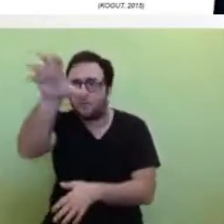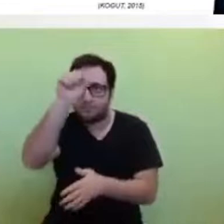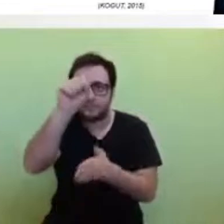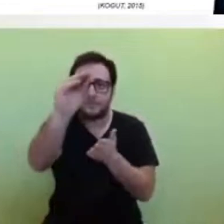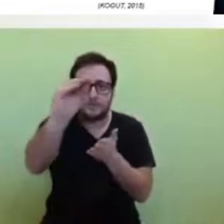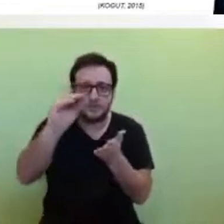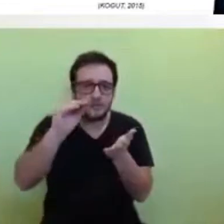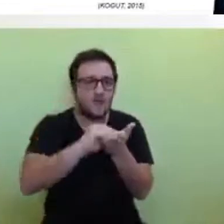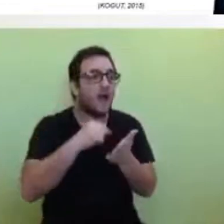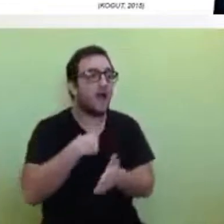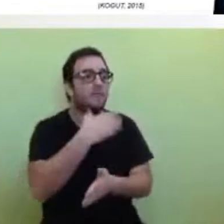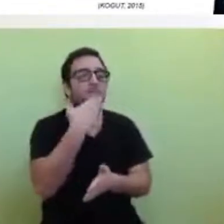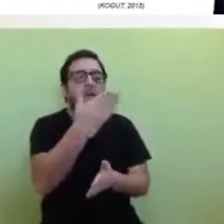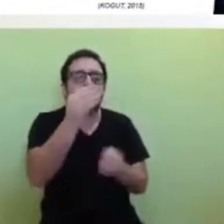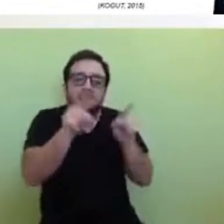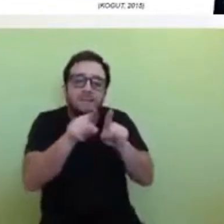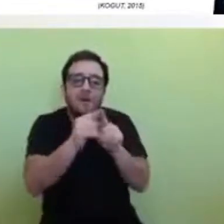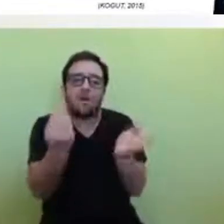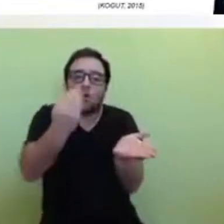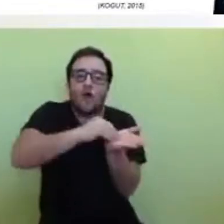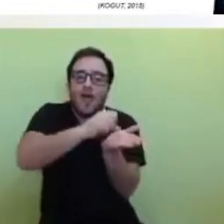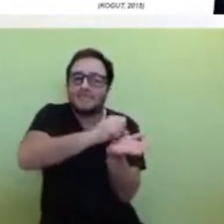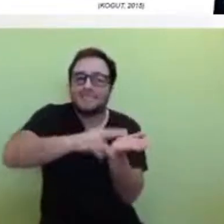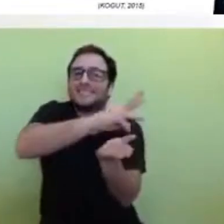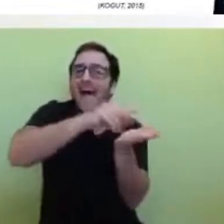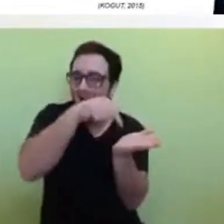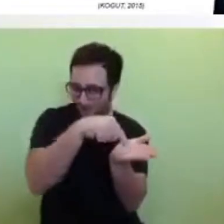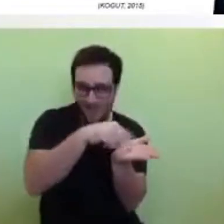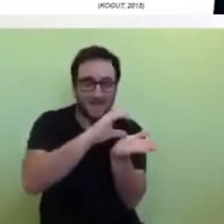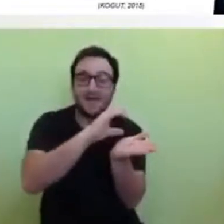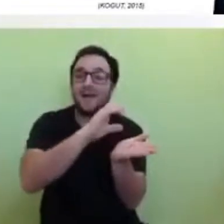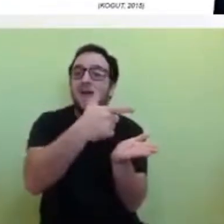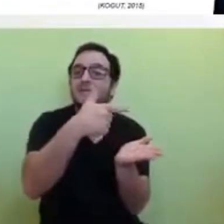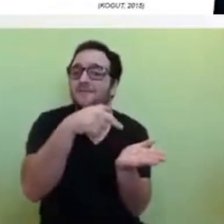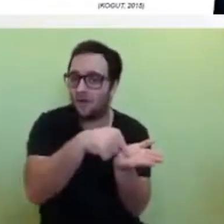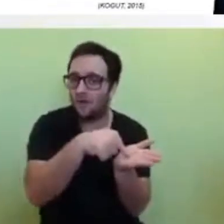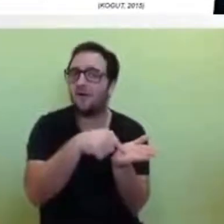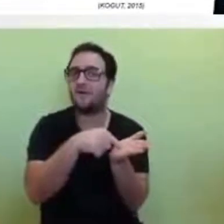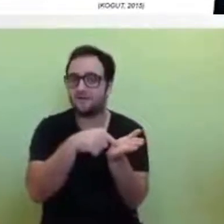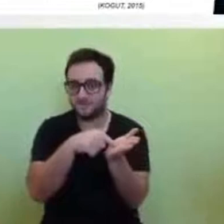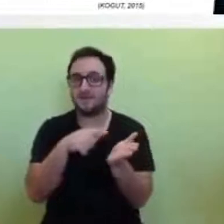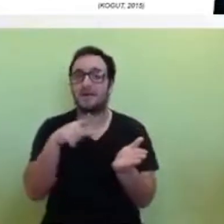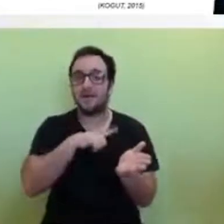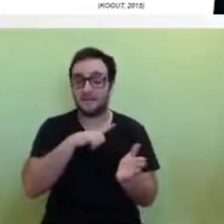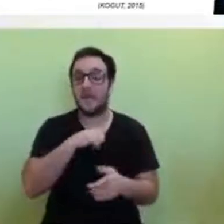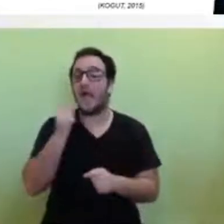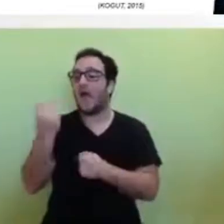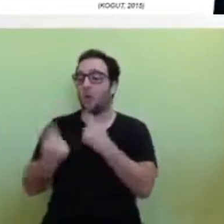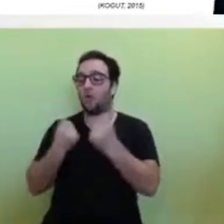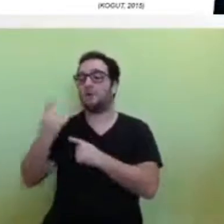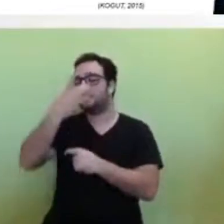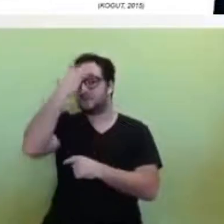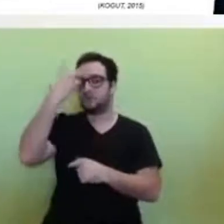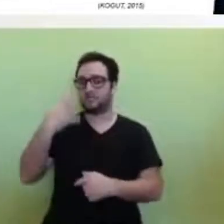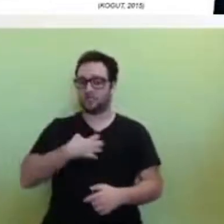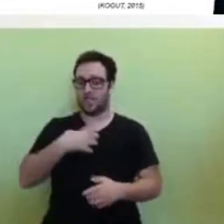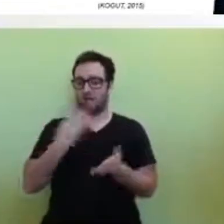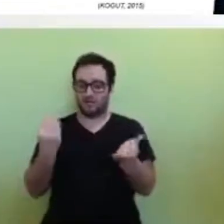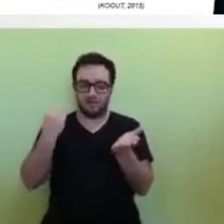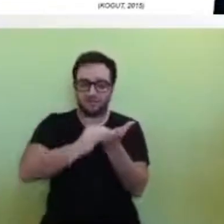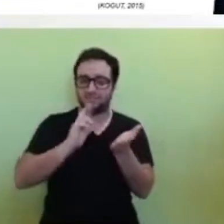classificador e pegou todas aquelas formas de escrita que as pessoas fizeram e deu para outras pessoas